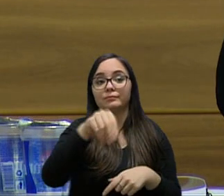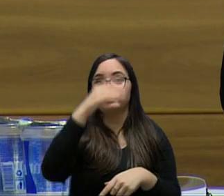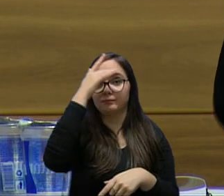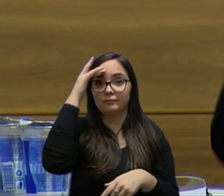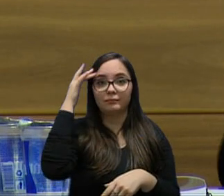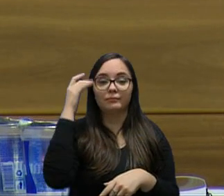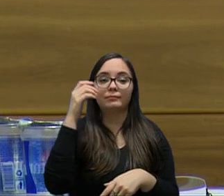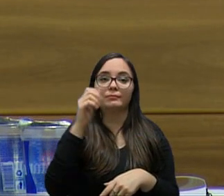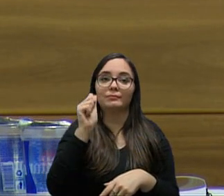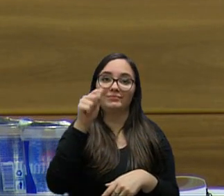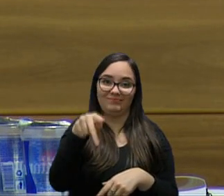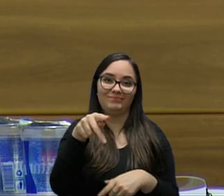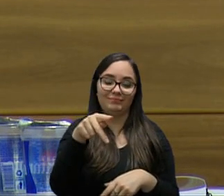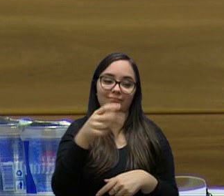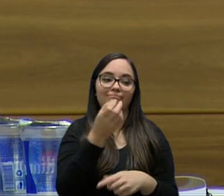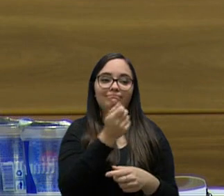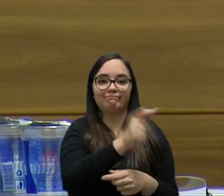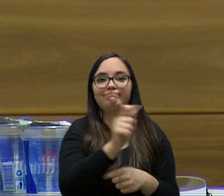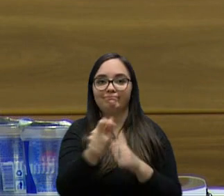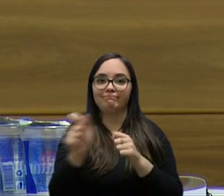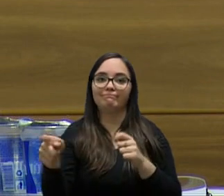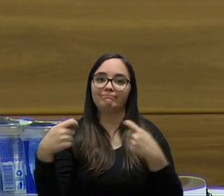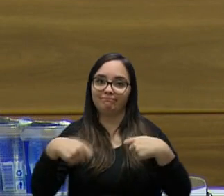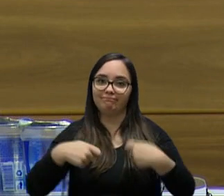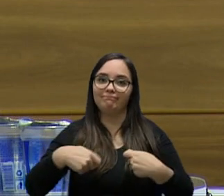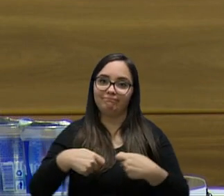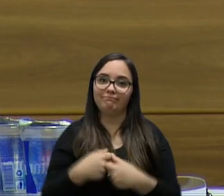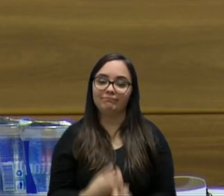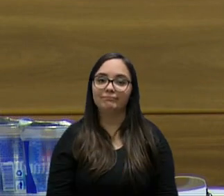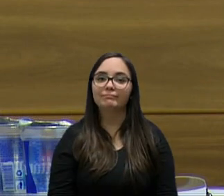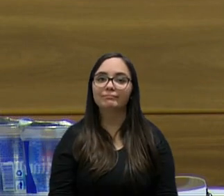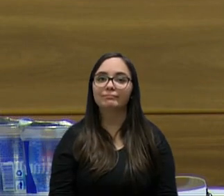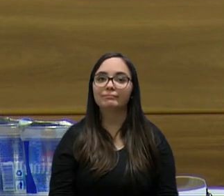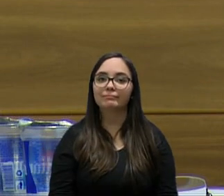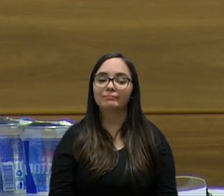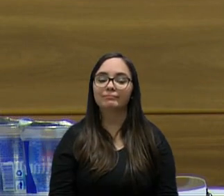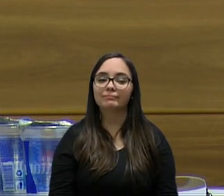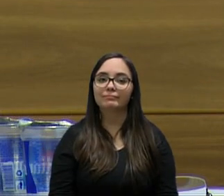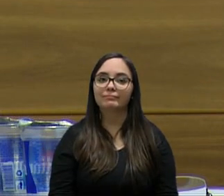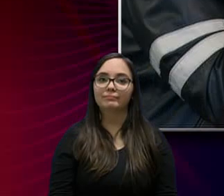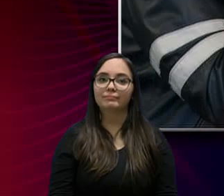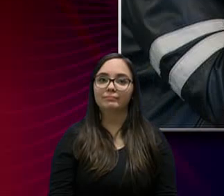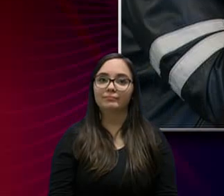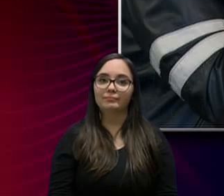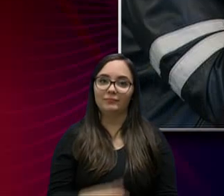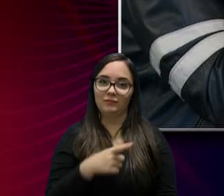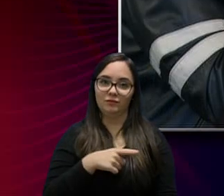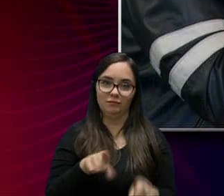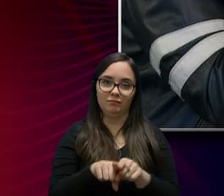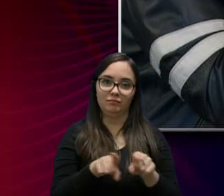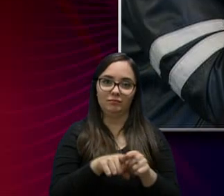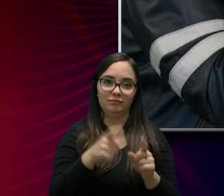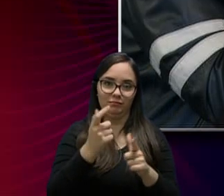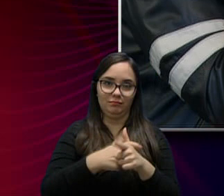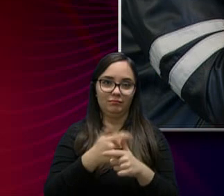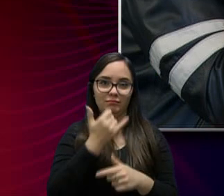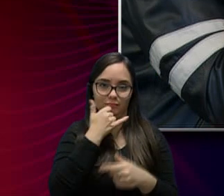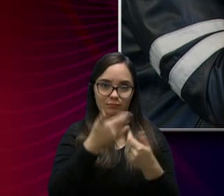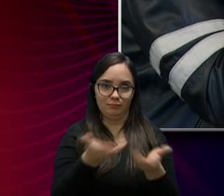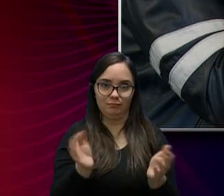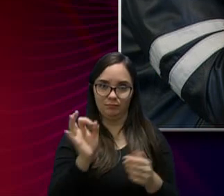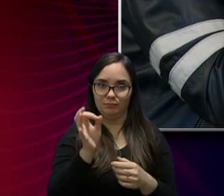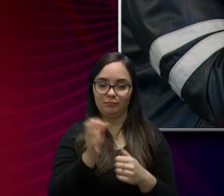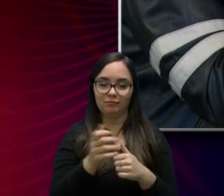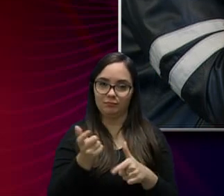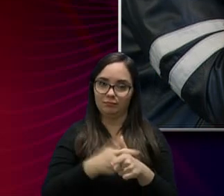pertence ao regime antigo não não é isso que que aconteceu uma anistia também teve dor então